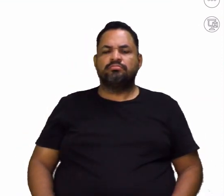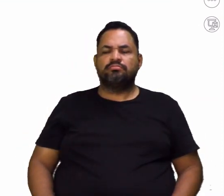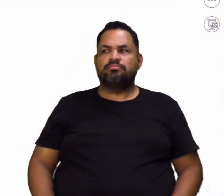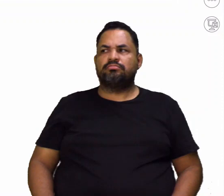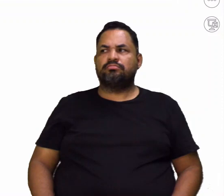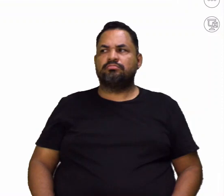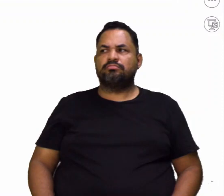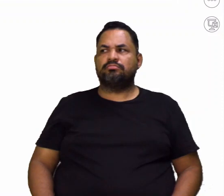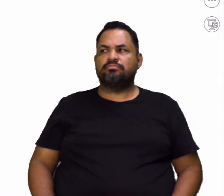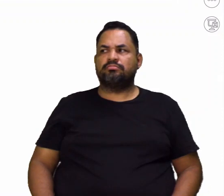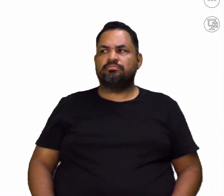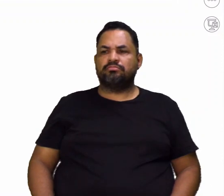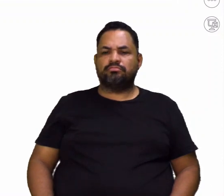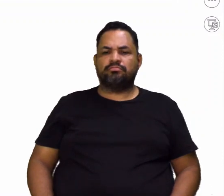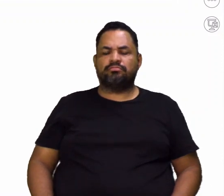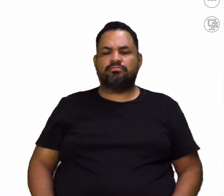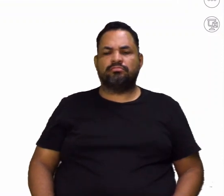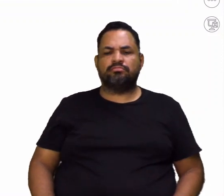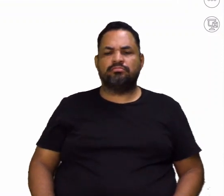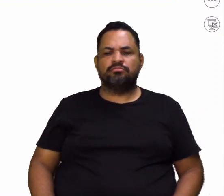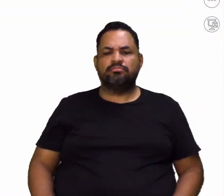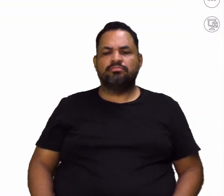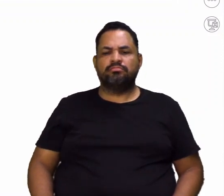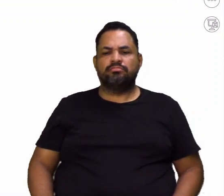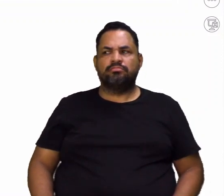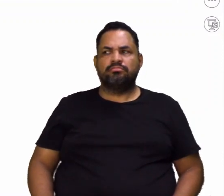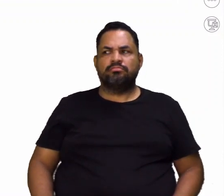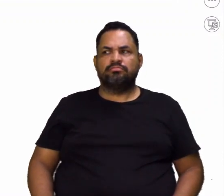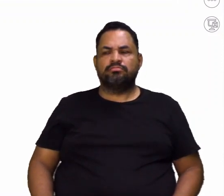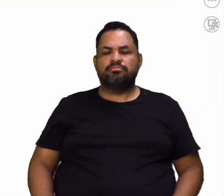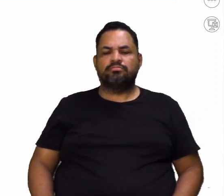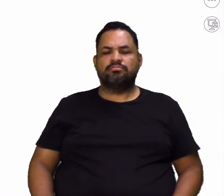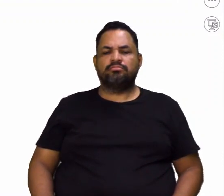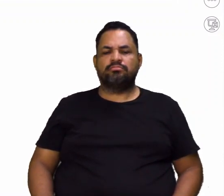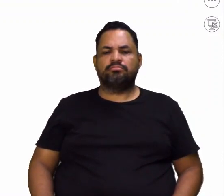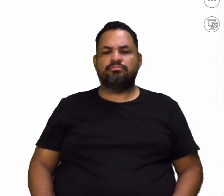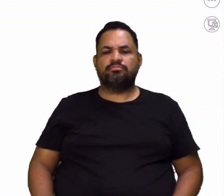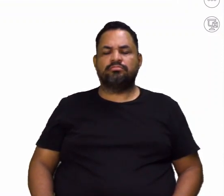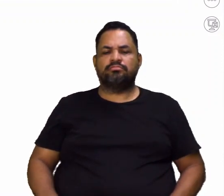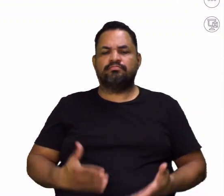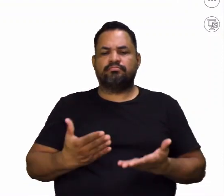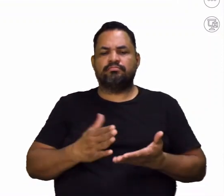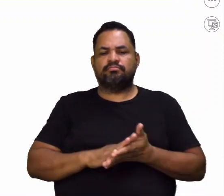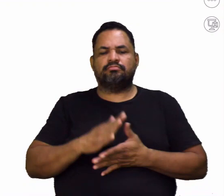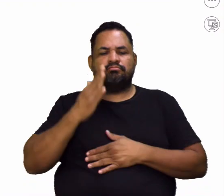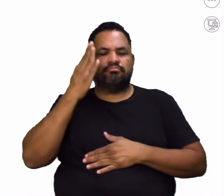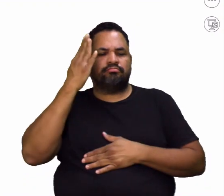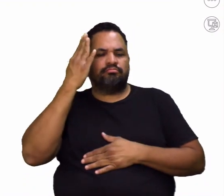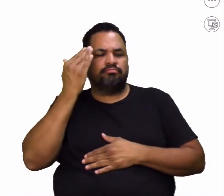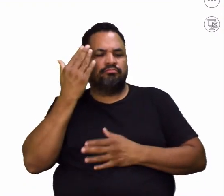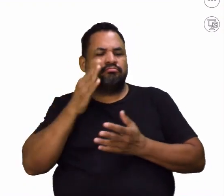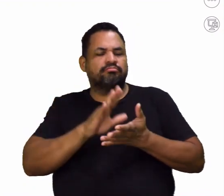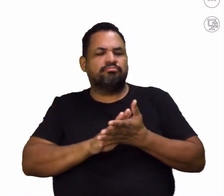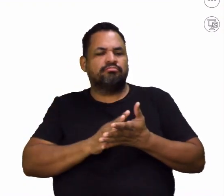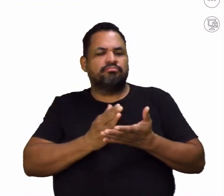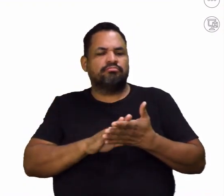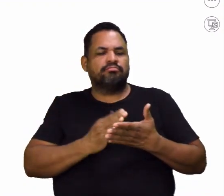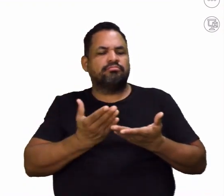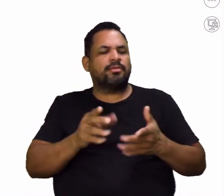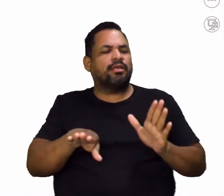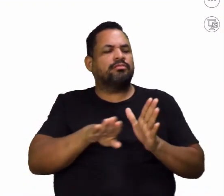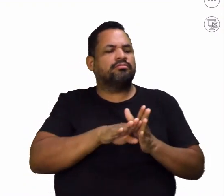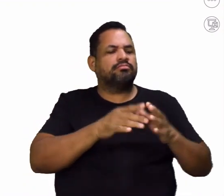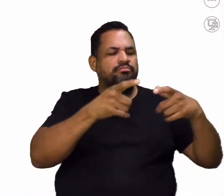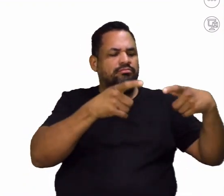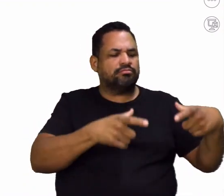se é uma pessoa autodidata beleza que chegava a um local e pegava